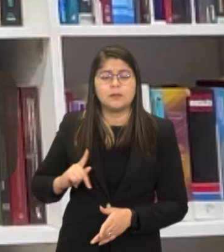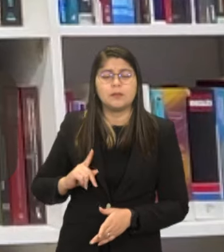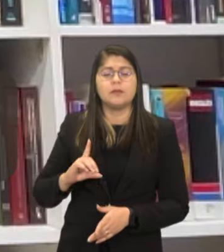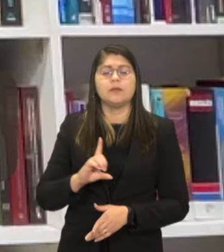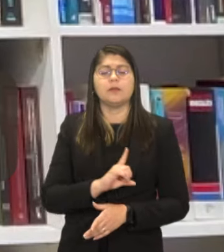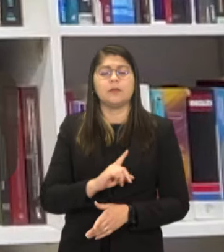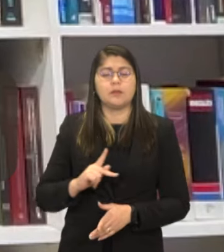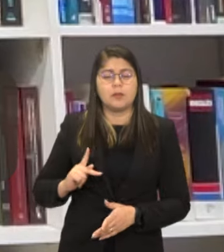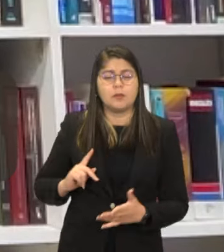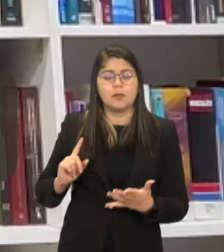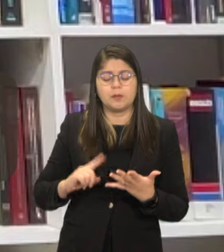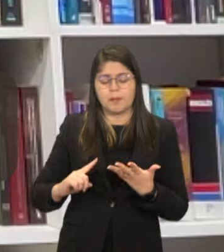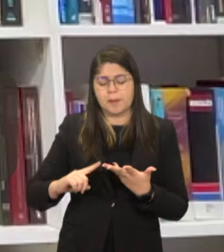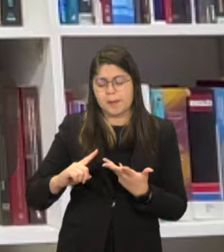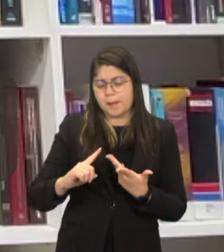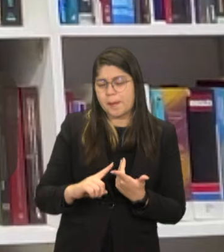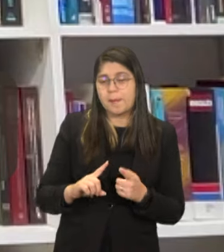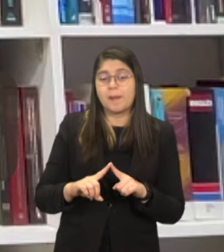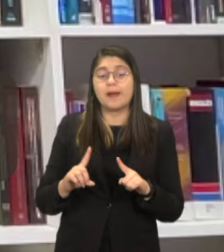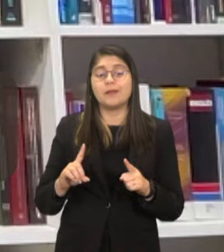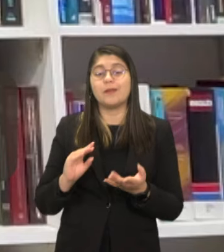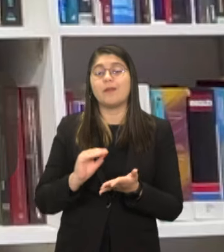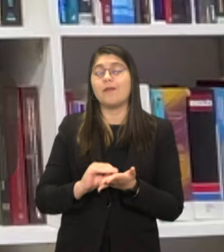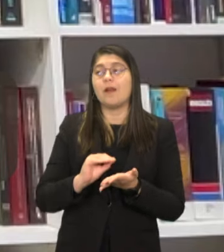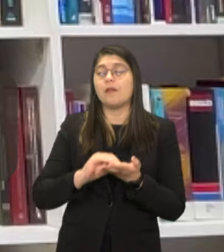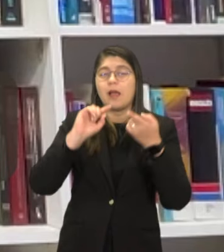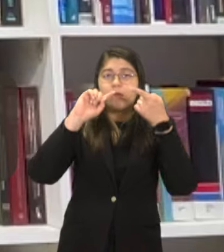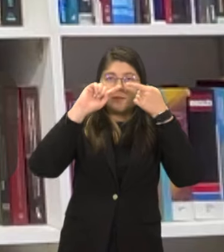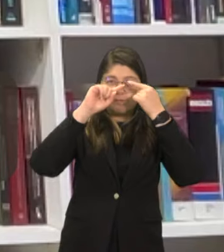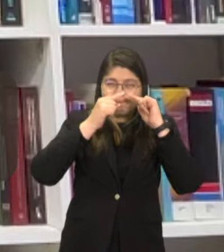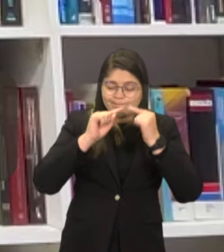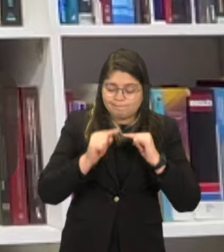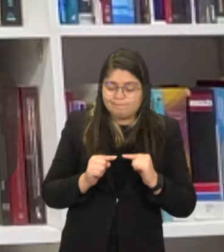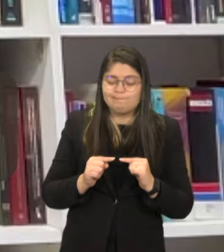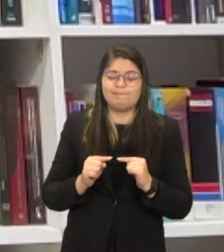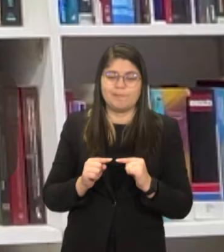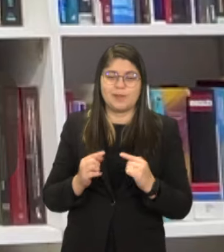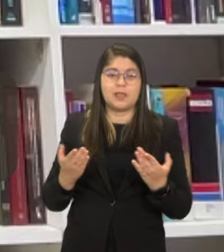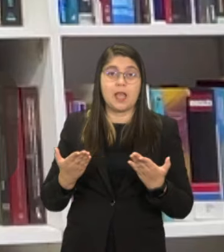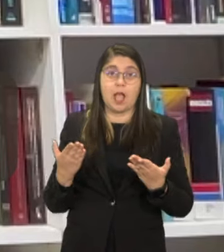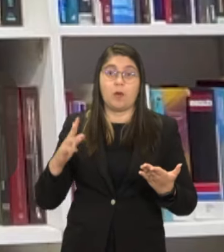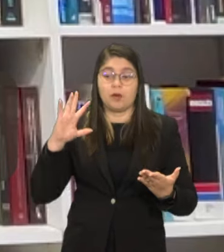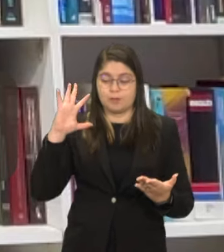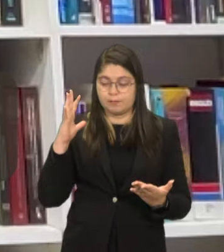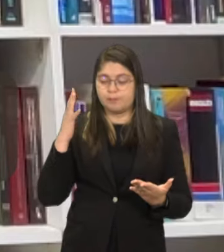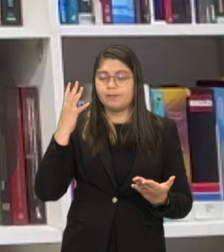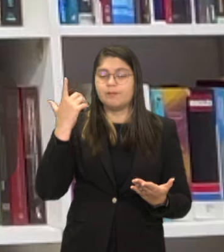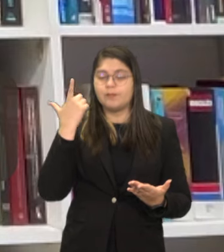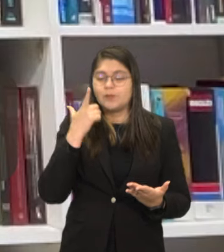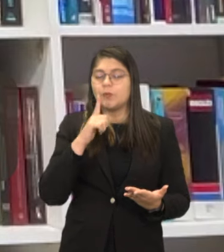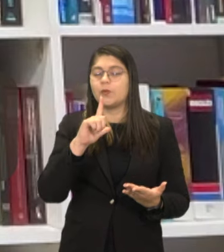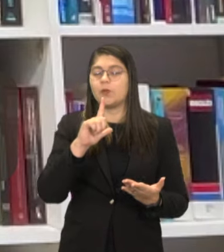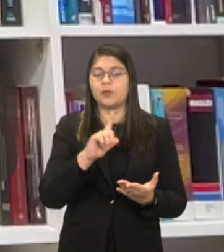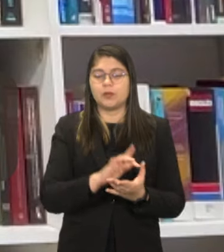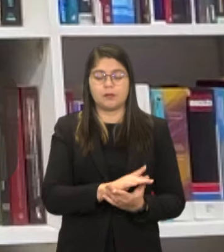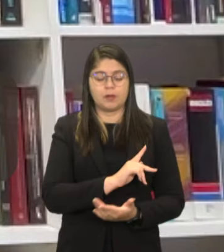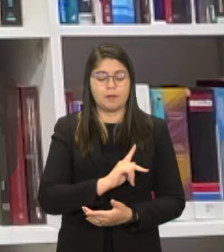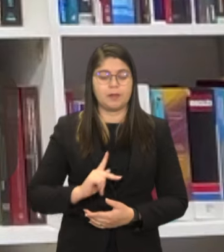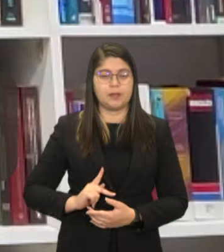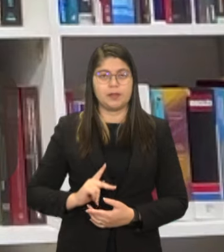faltava exatamente essa adequação que fora obtida agora já na